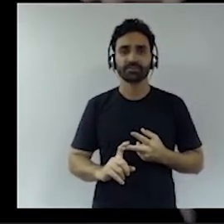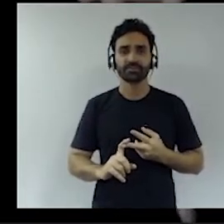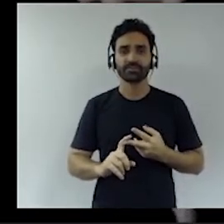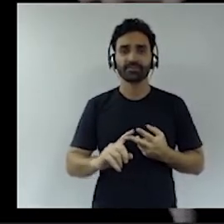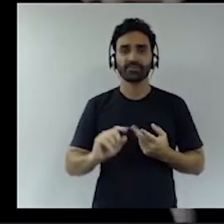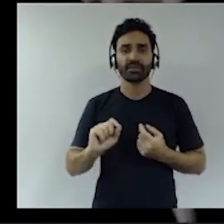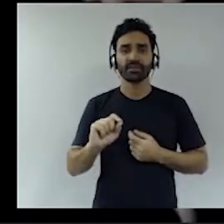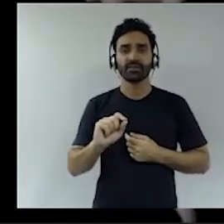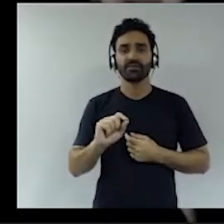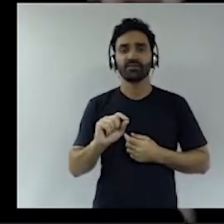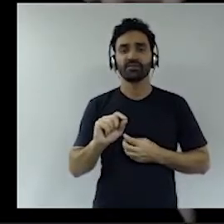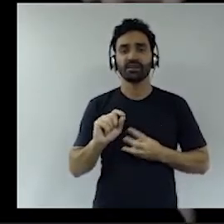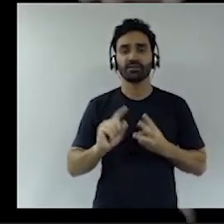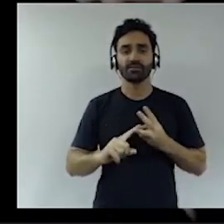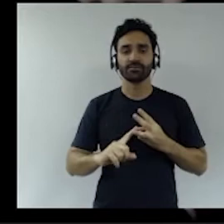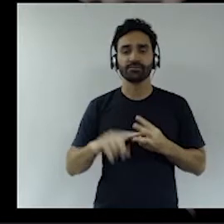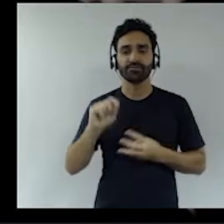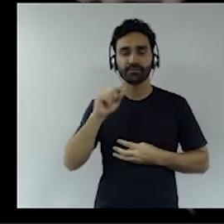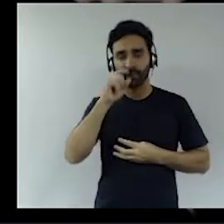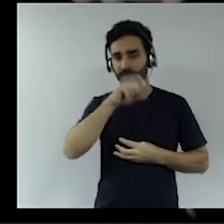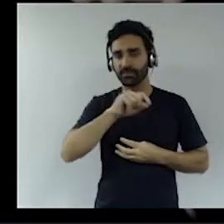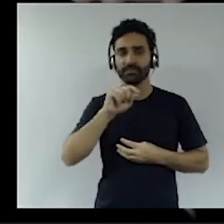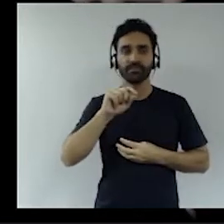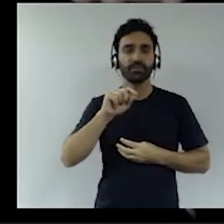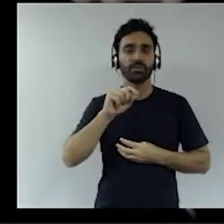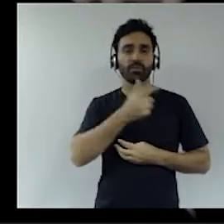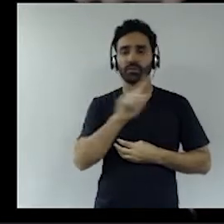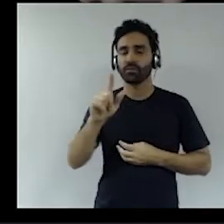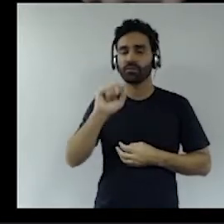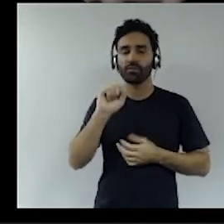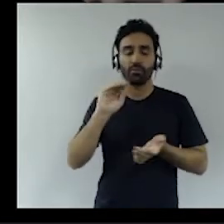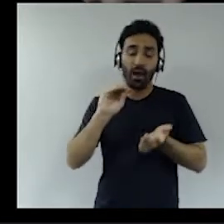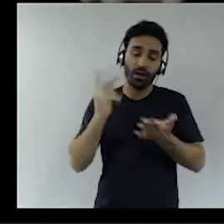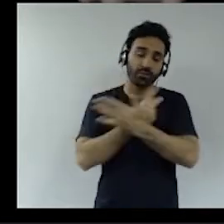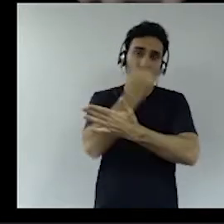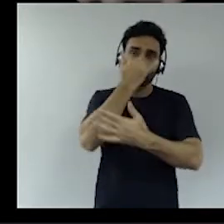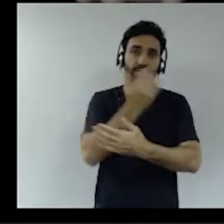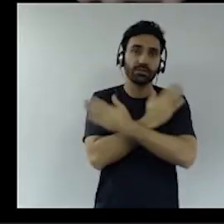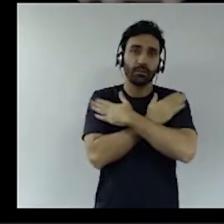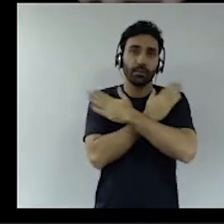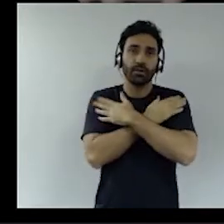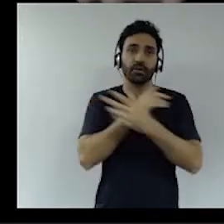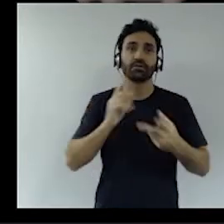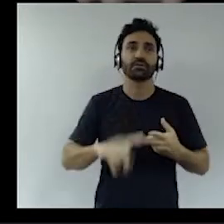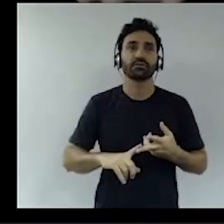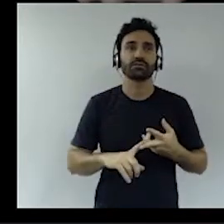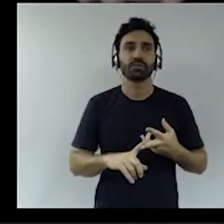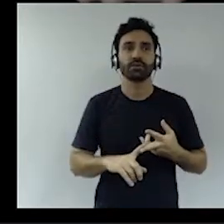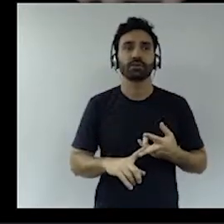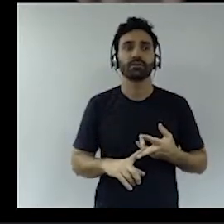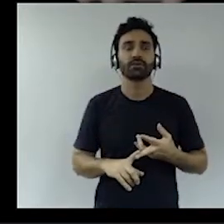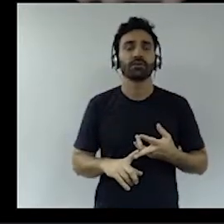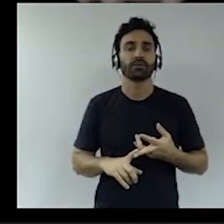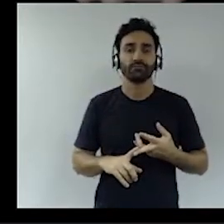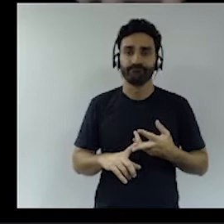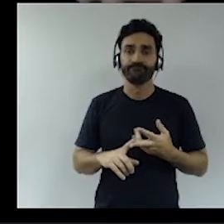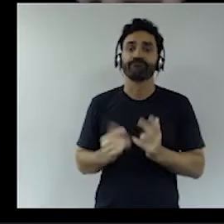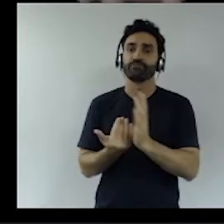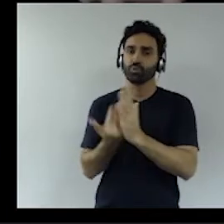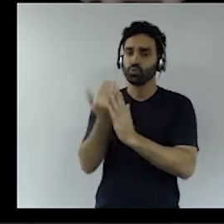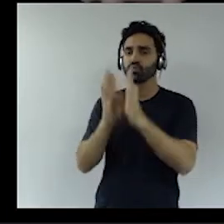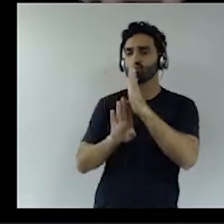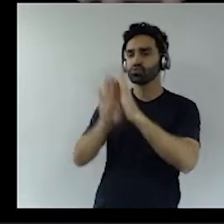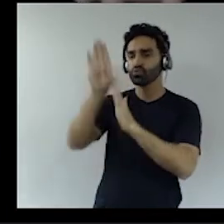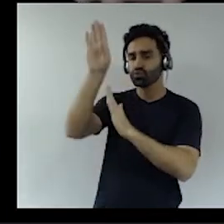do isolamento, muitas vezes por força de desemprego. Agressões contra as mulheres aumentou